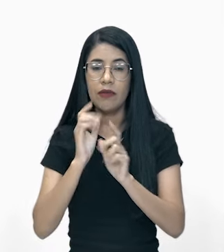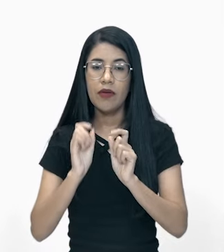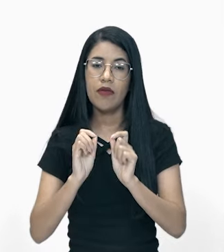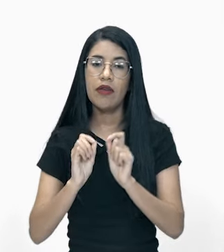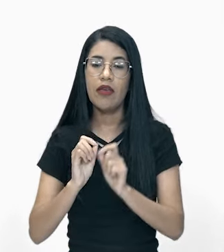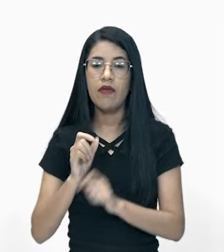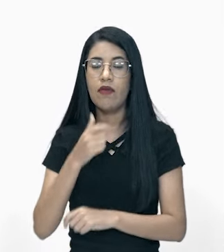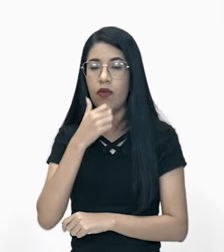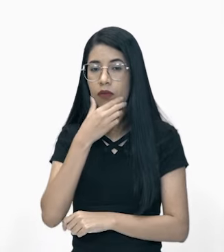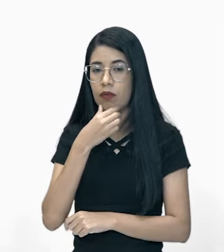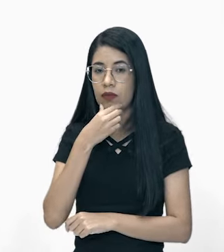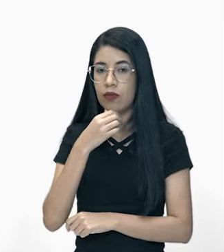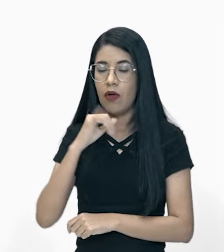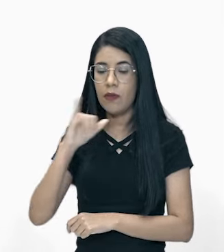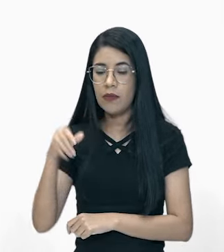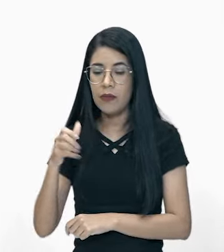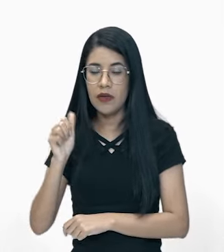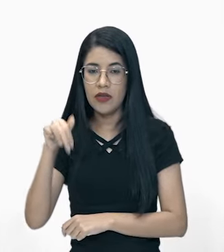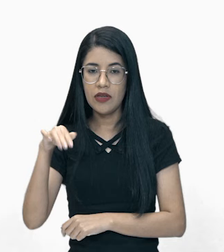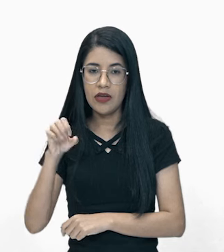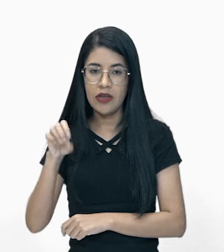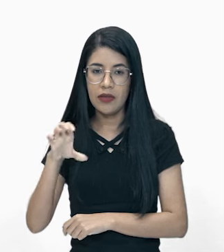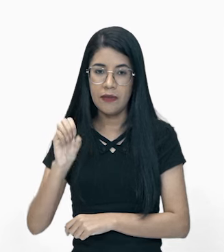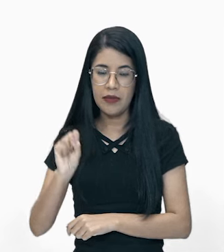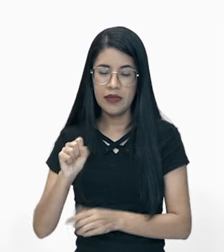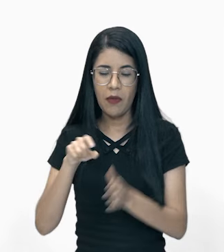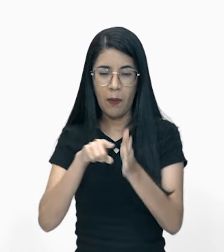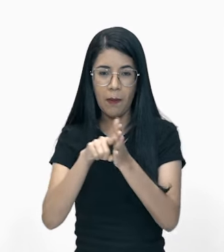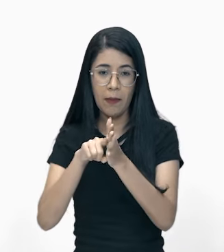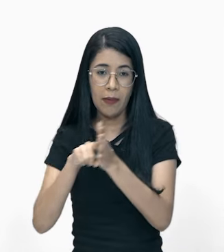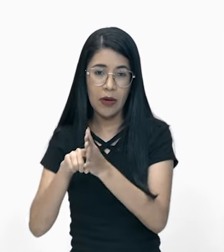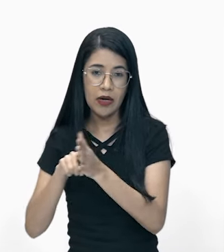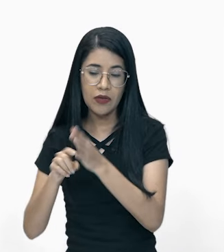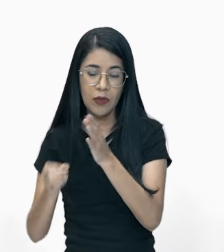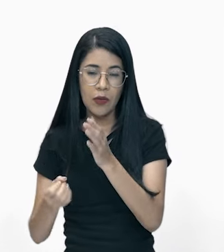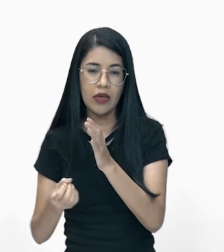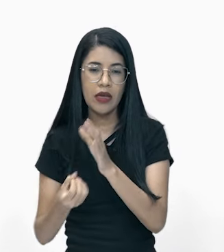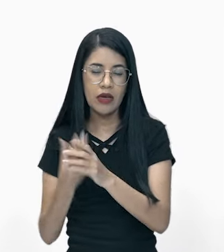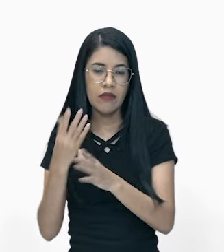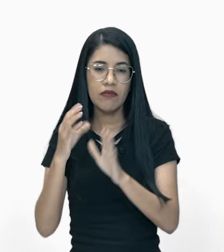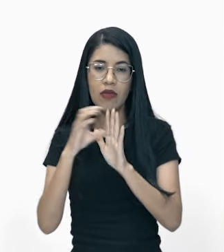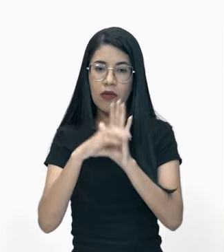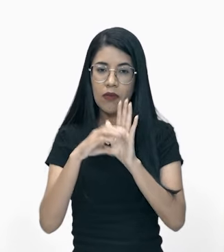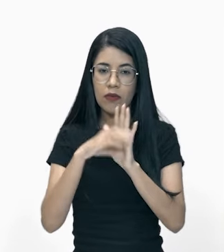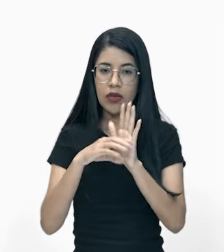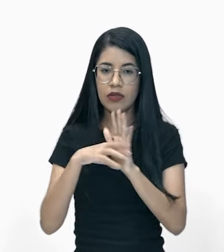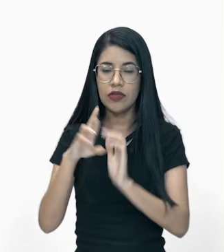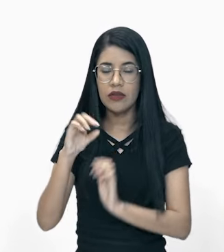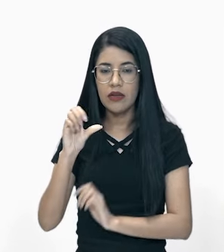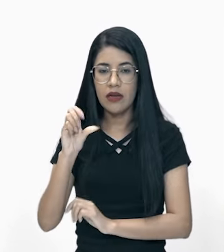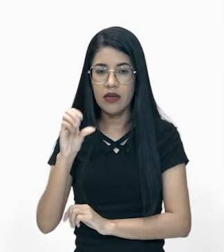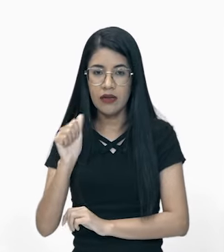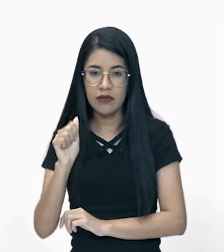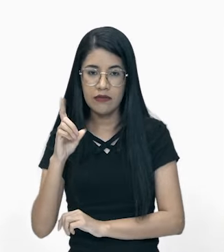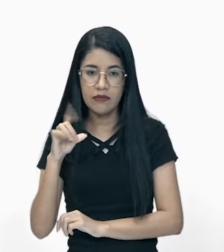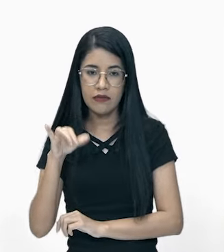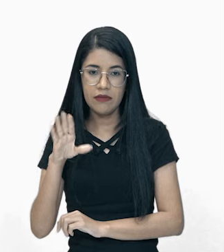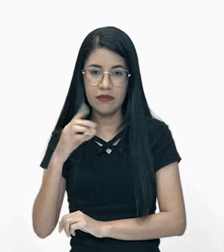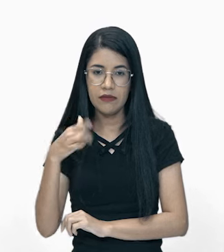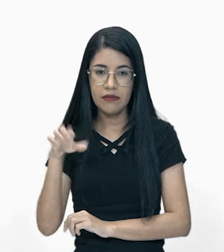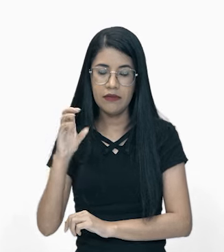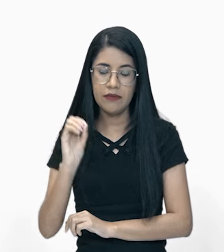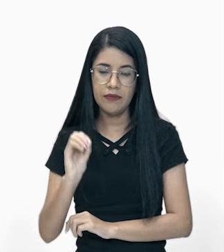quem? James Clerk Maxwell. Ele criou o conceito de radiação